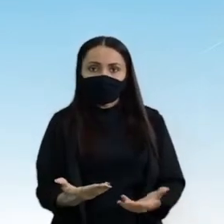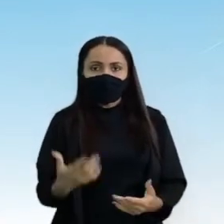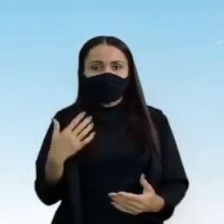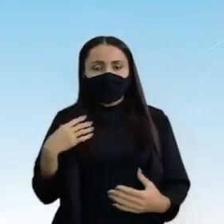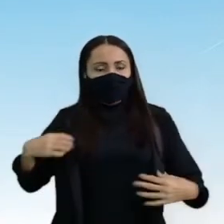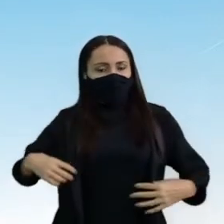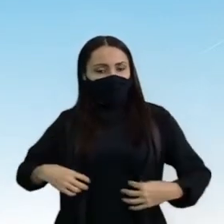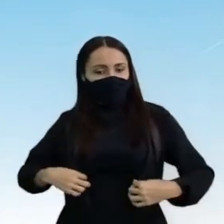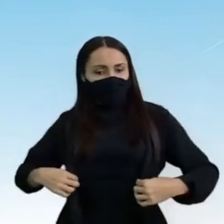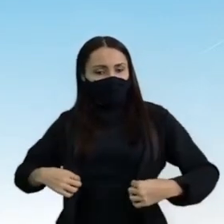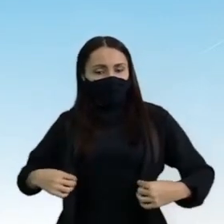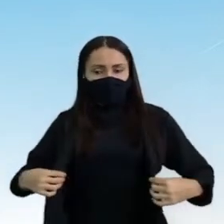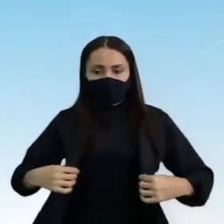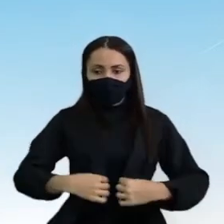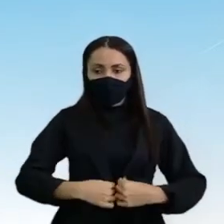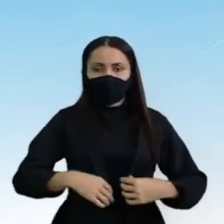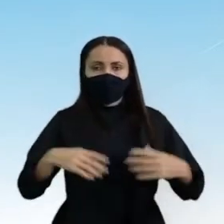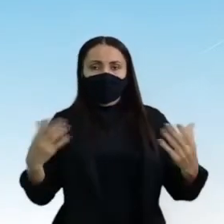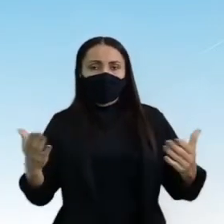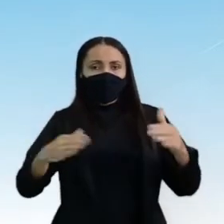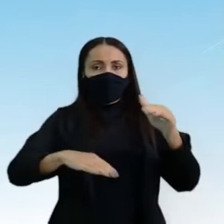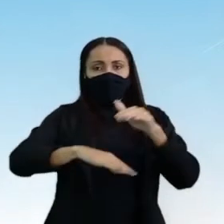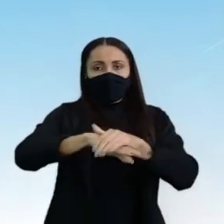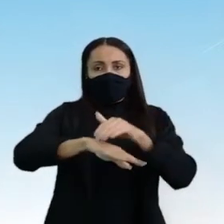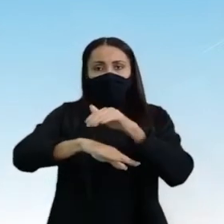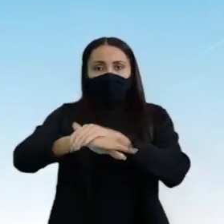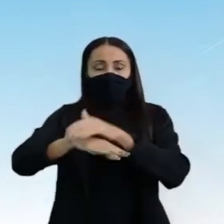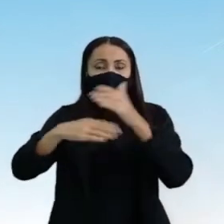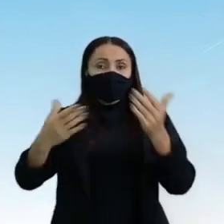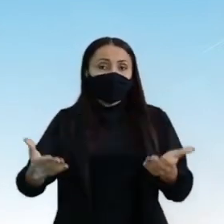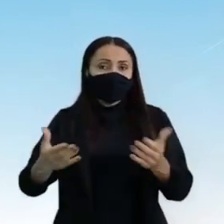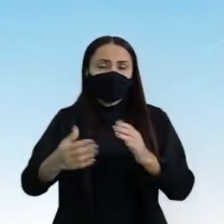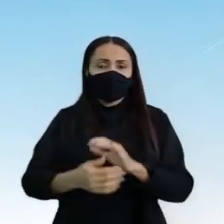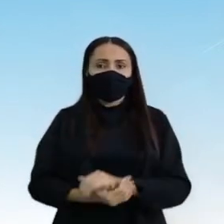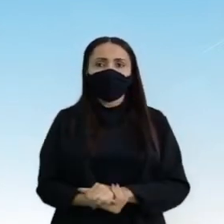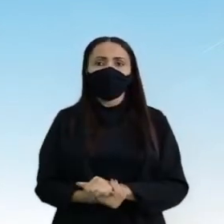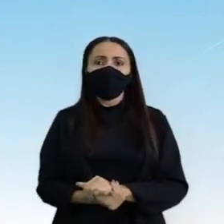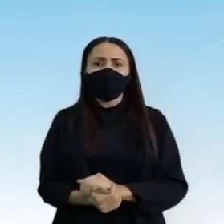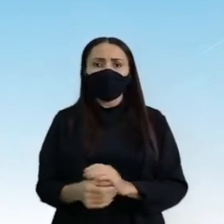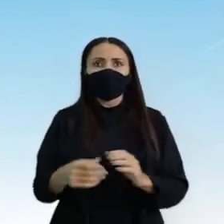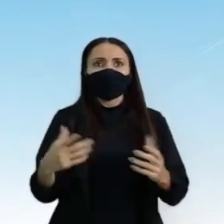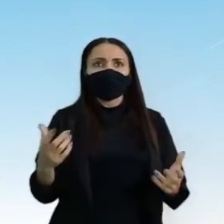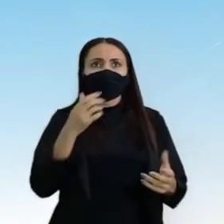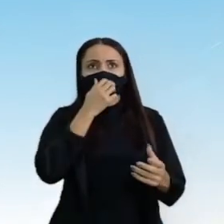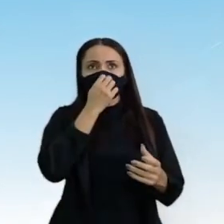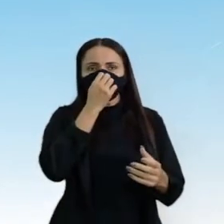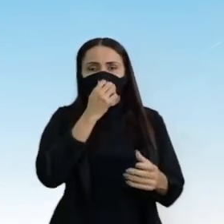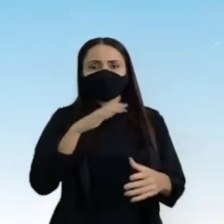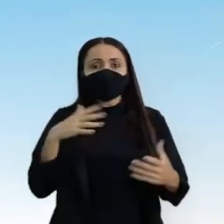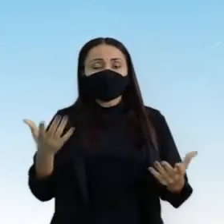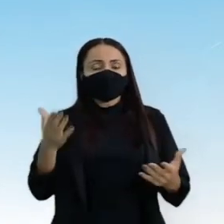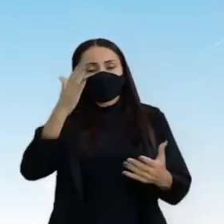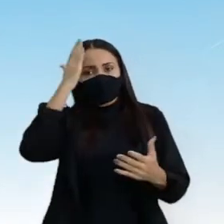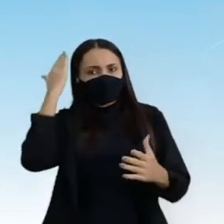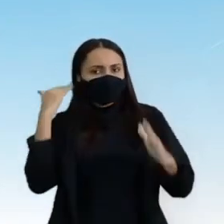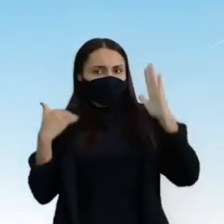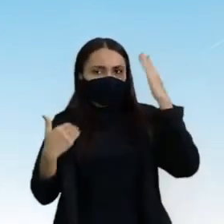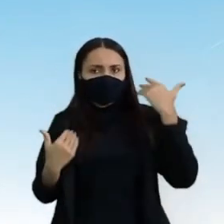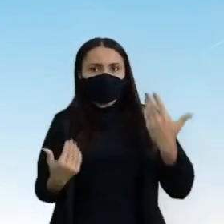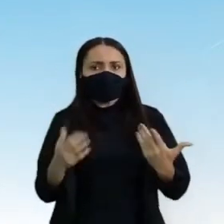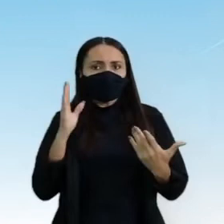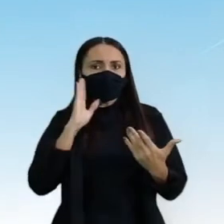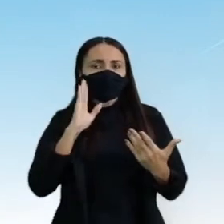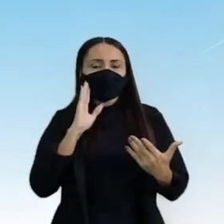roupa, se eu estou gostando daquele estilo de sapato, se aquele estilo de cabelo é legal para mim, não para as pessoas.